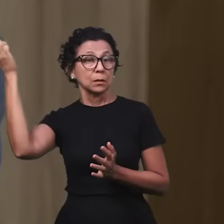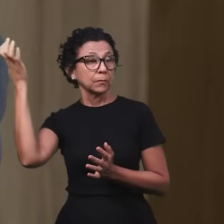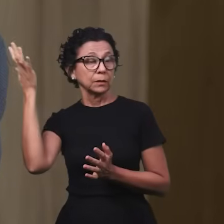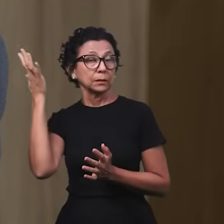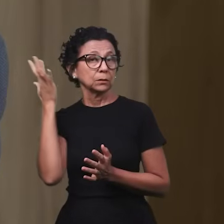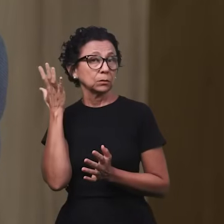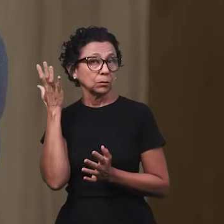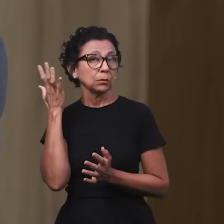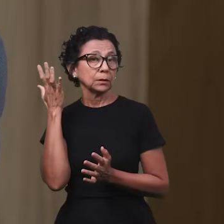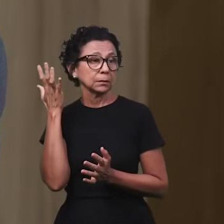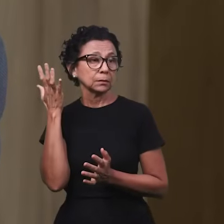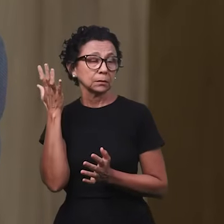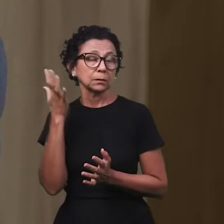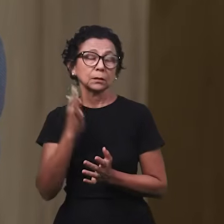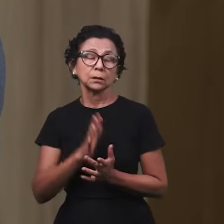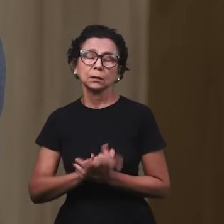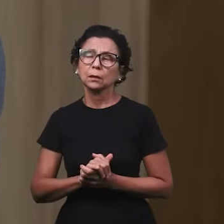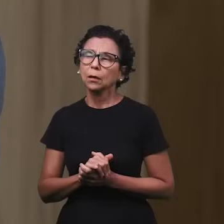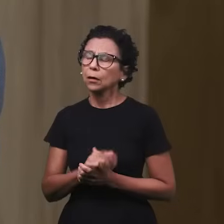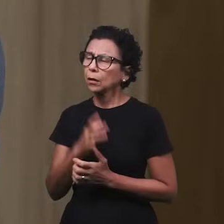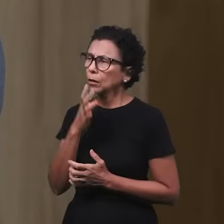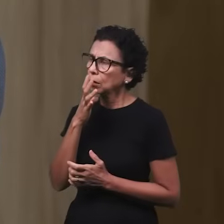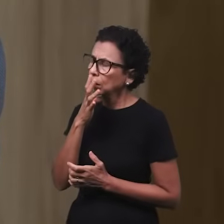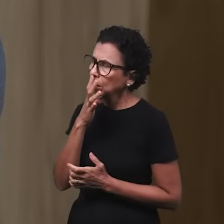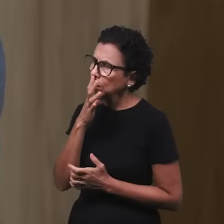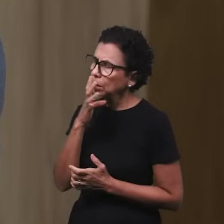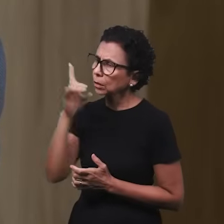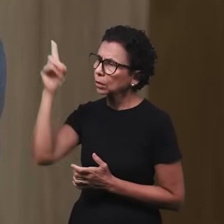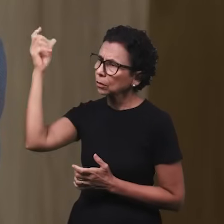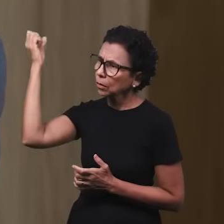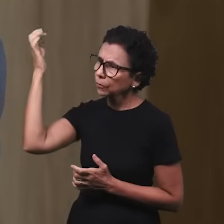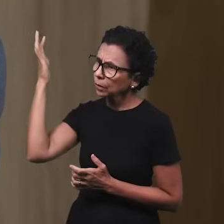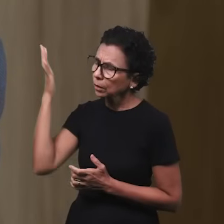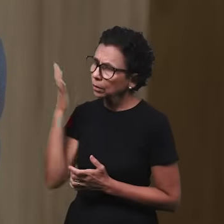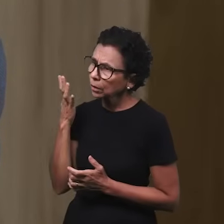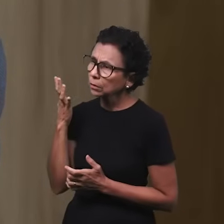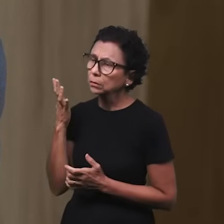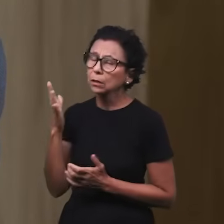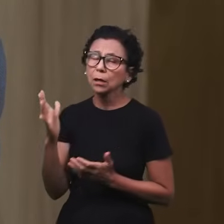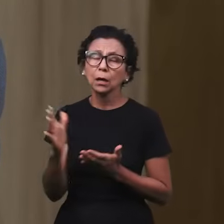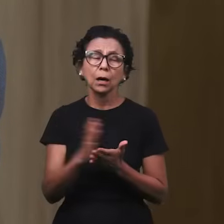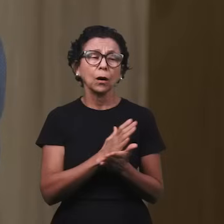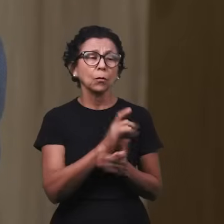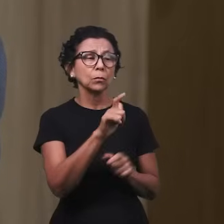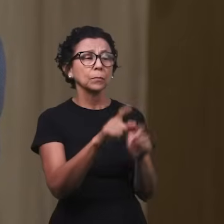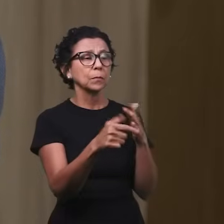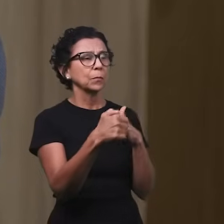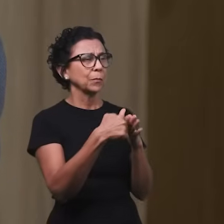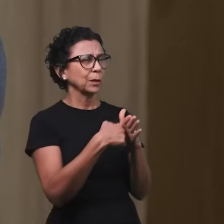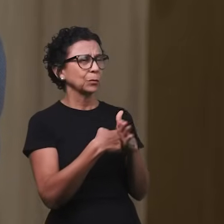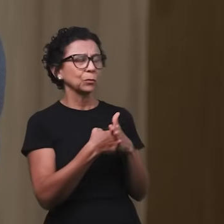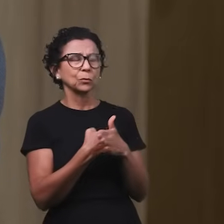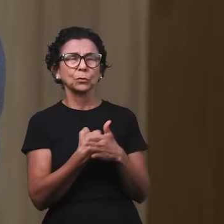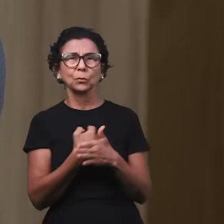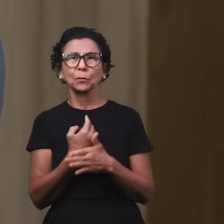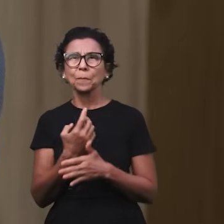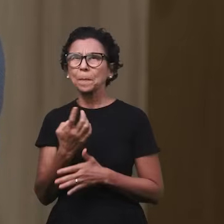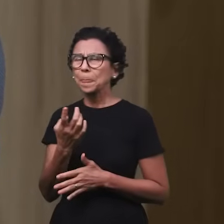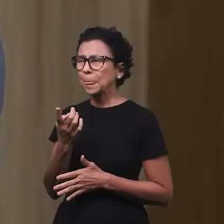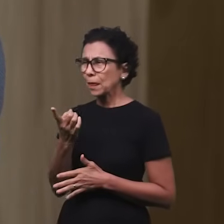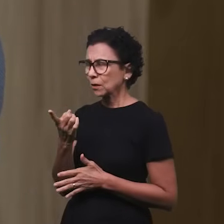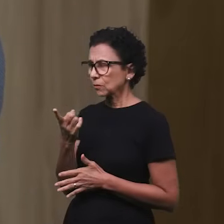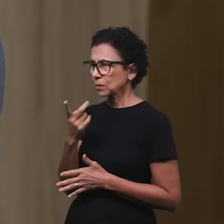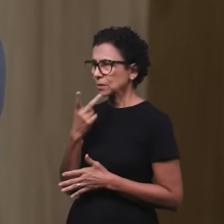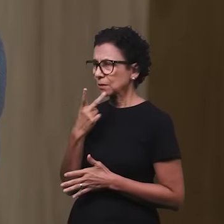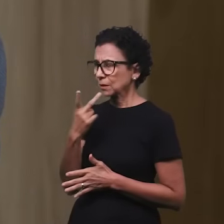1981, e eles maravilhados com o que eu estava dizendo. Então alguns deles me perguntaram, mas escuta, isso aí que o